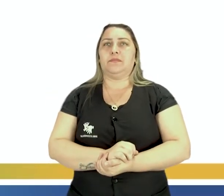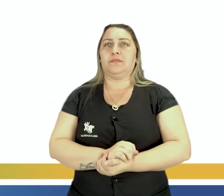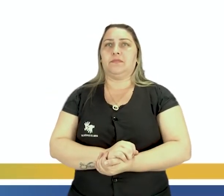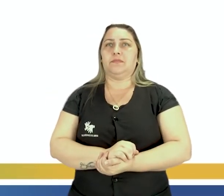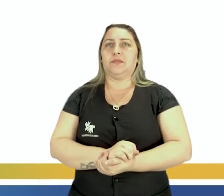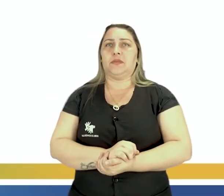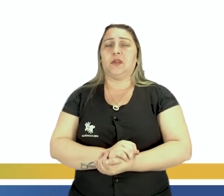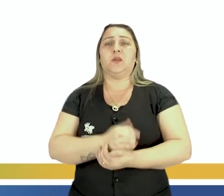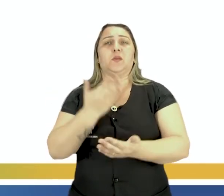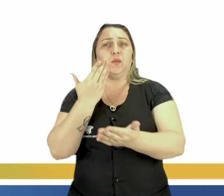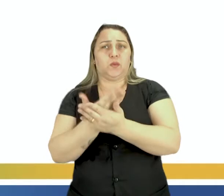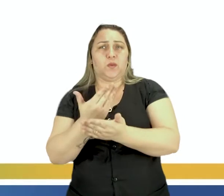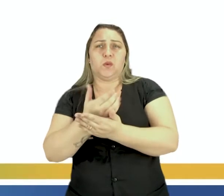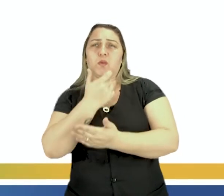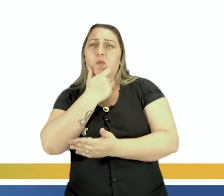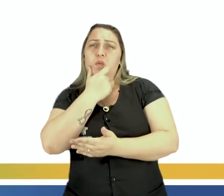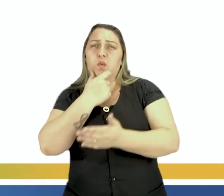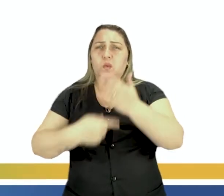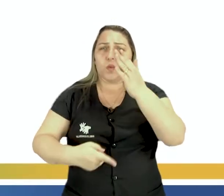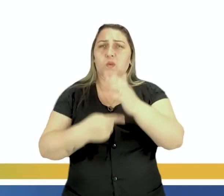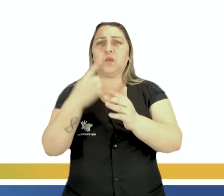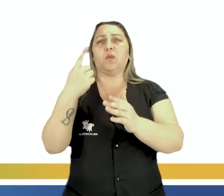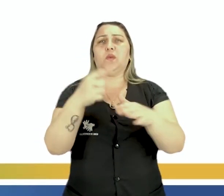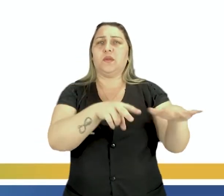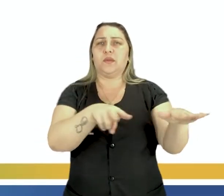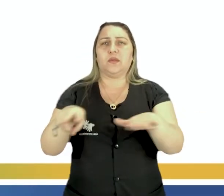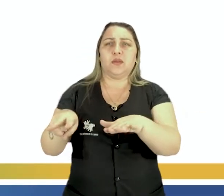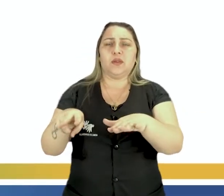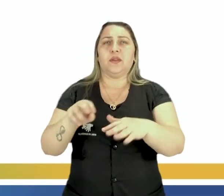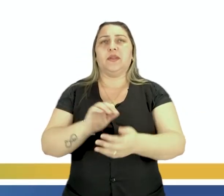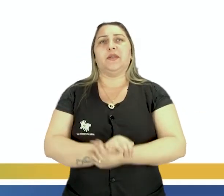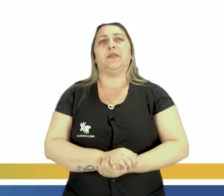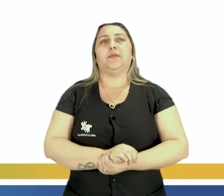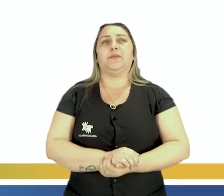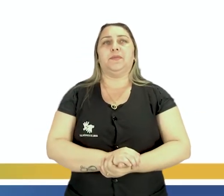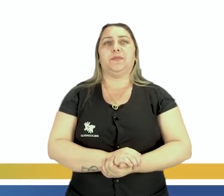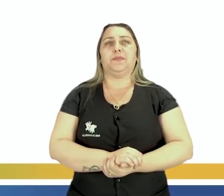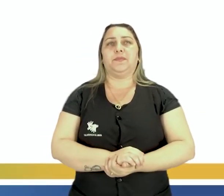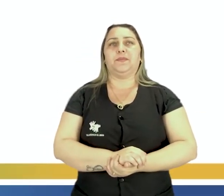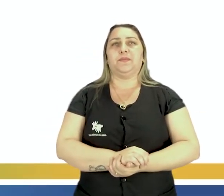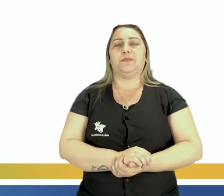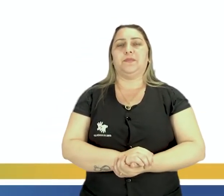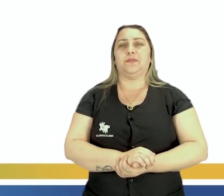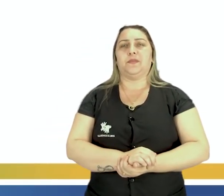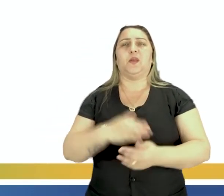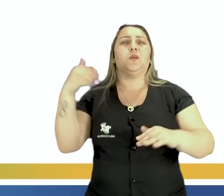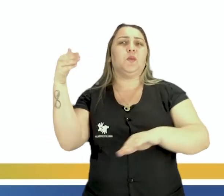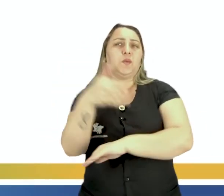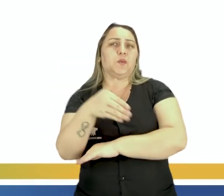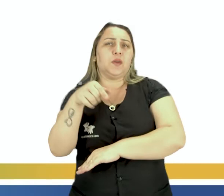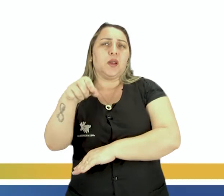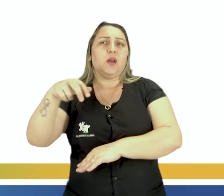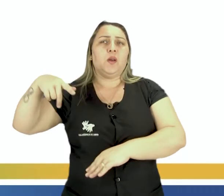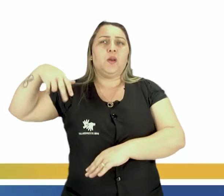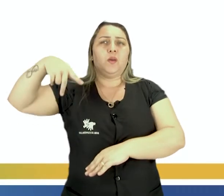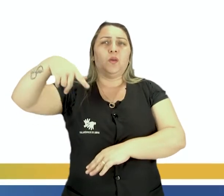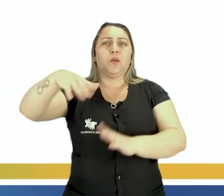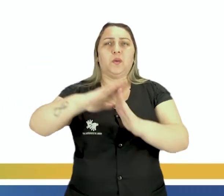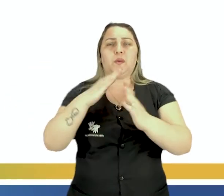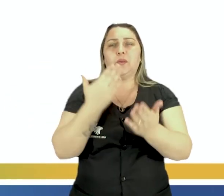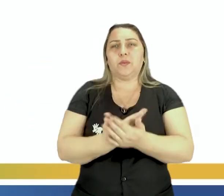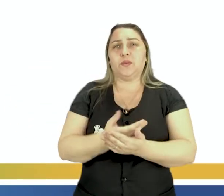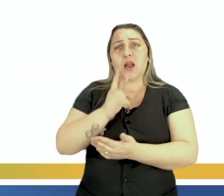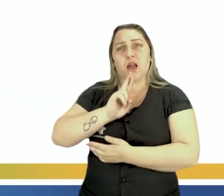week. Eu estudo inglês uma vez por semana. How often do you walk to school? Com que frequência você caminha para a escola?